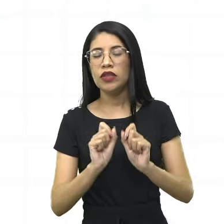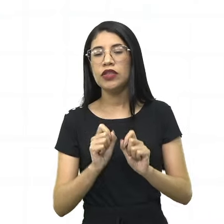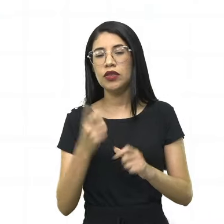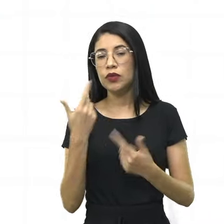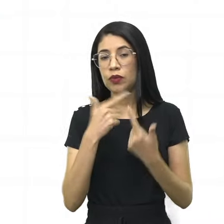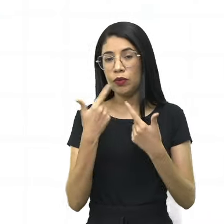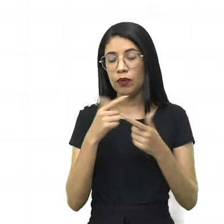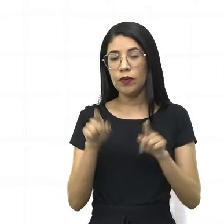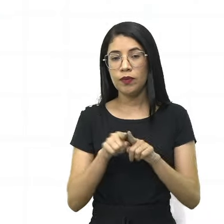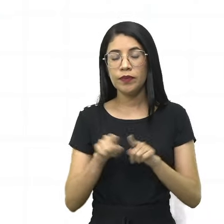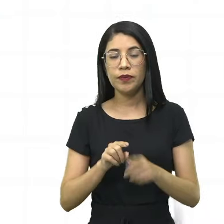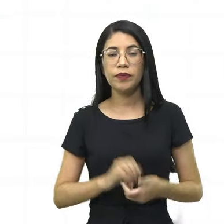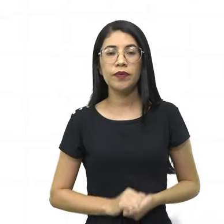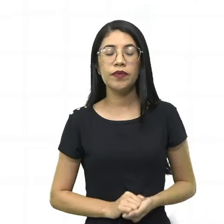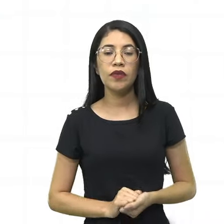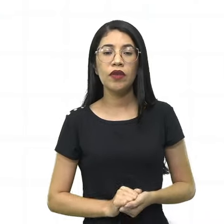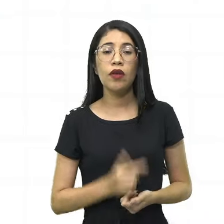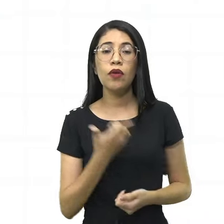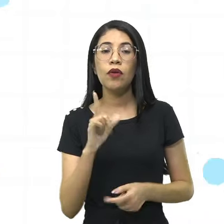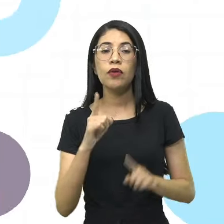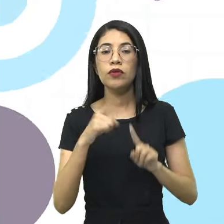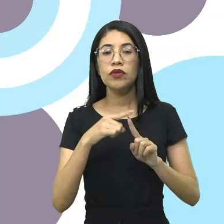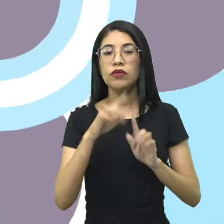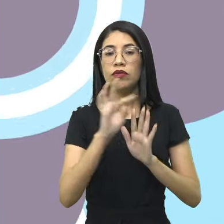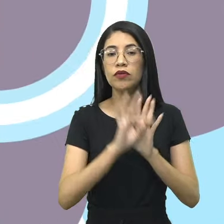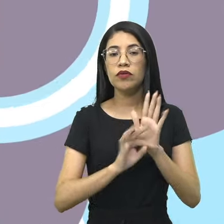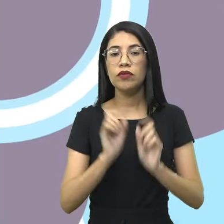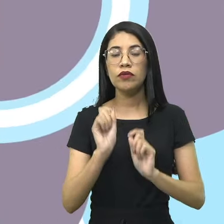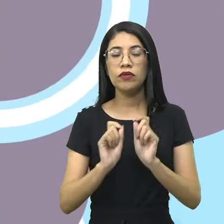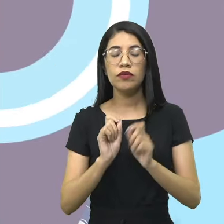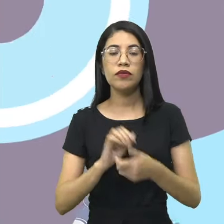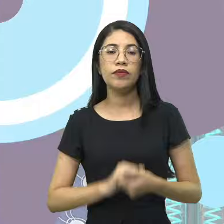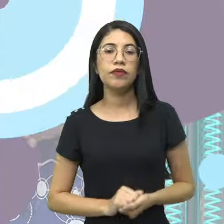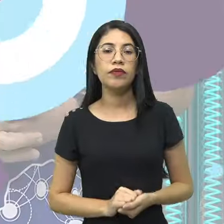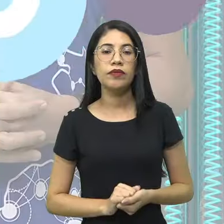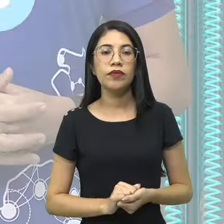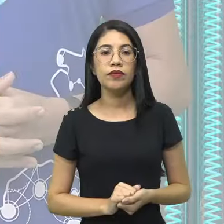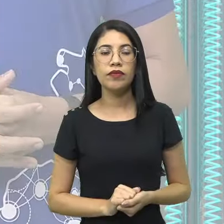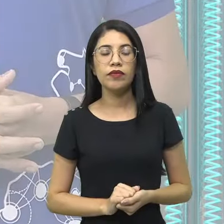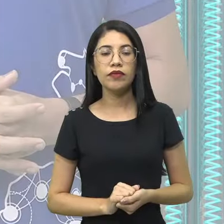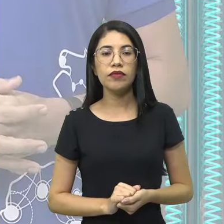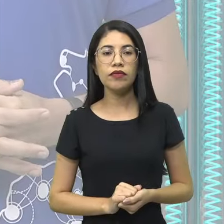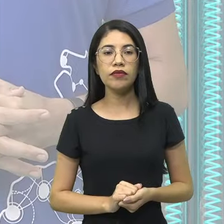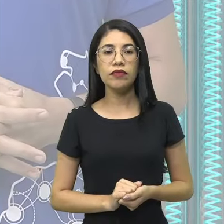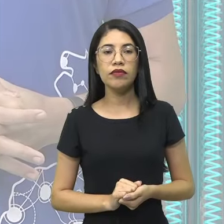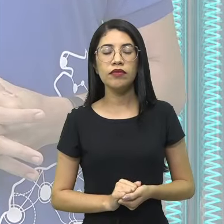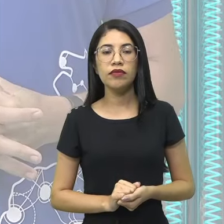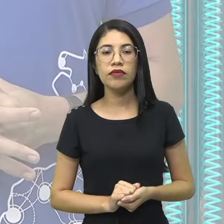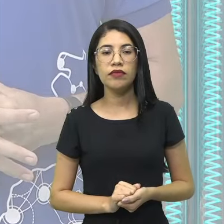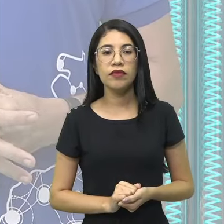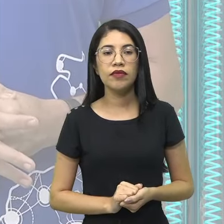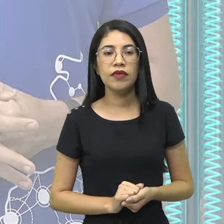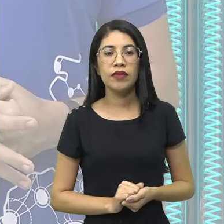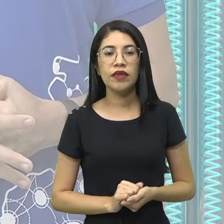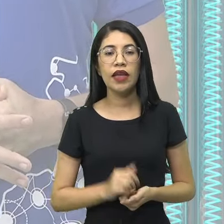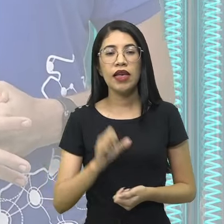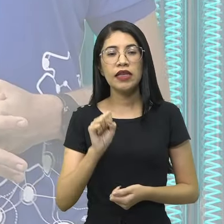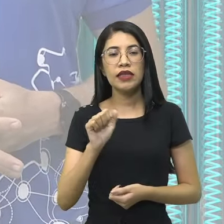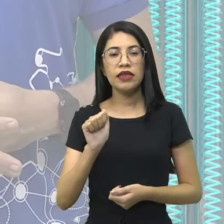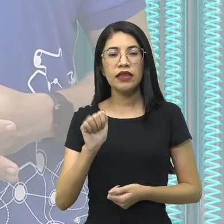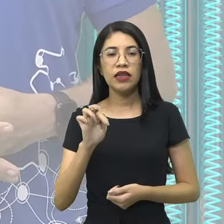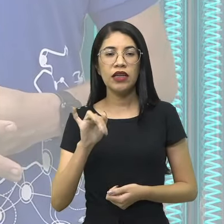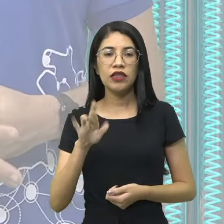também. Vamos ver outra forma de texto, né, o texto humorístico? A sátira,